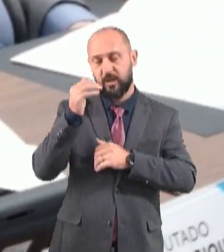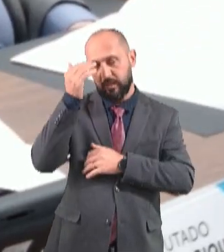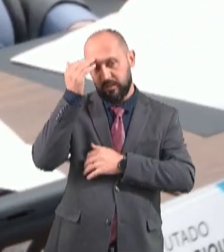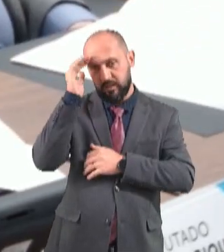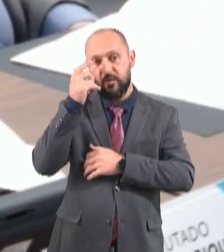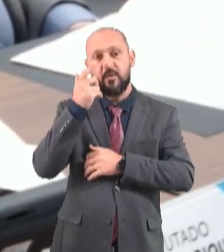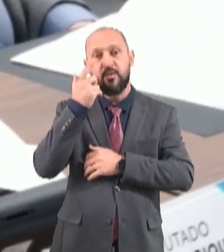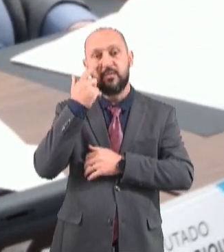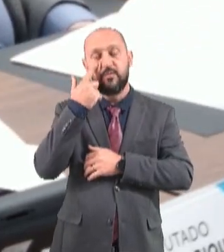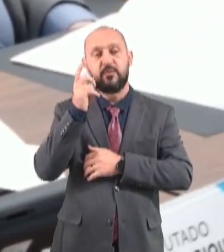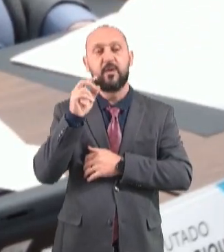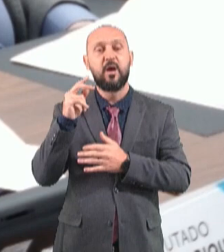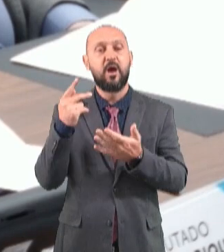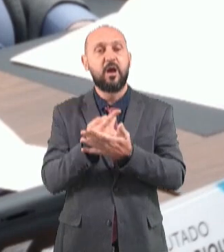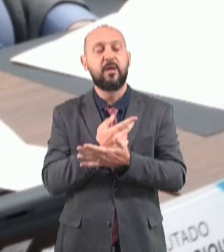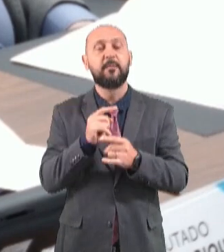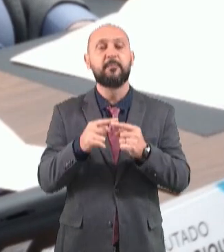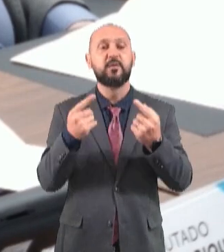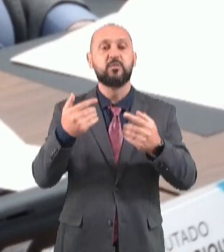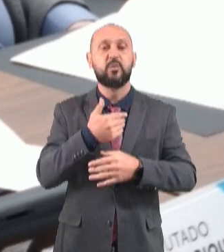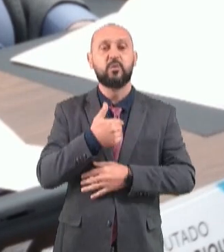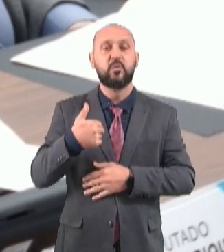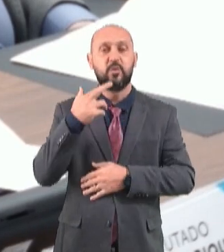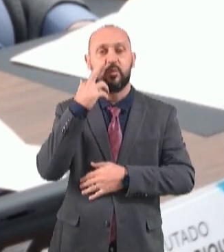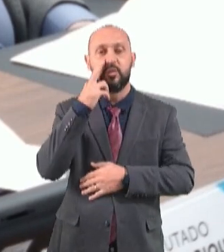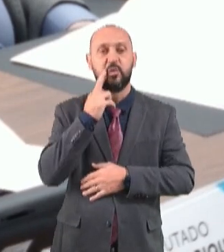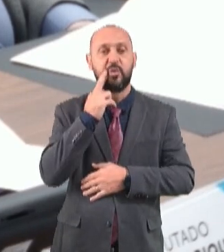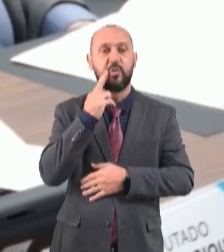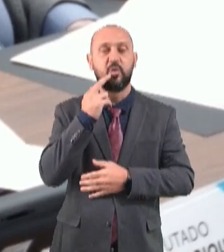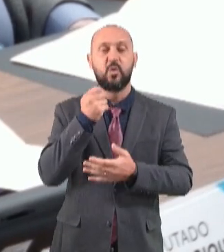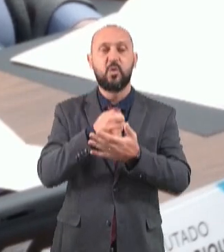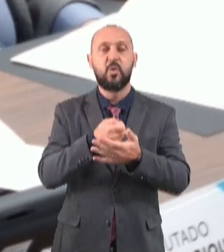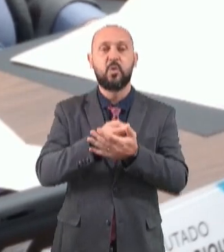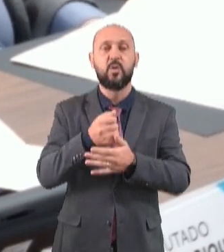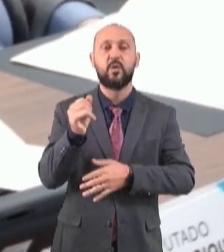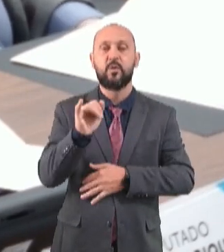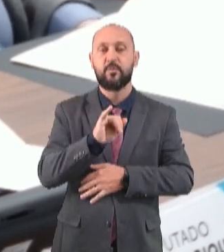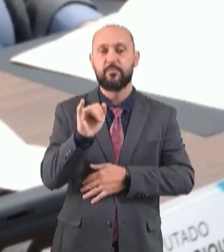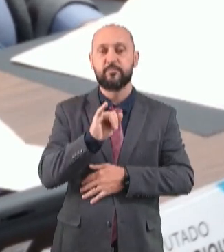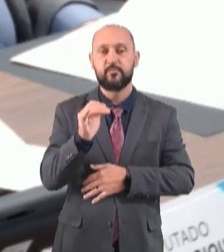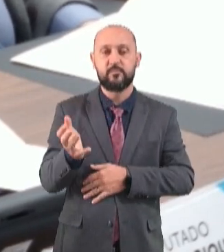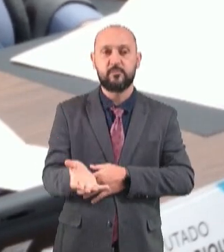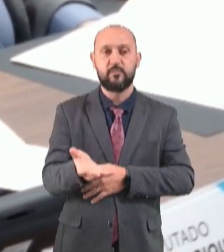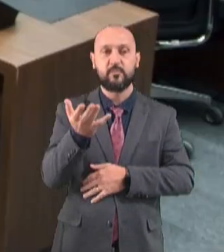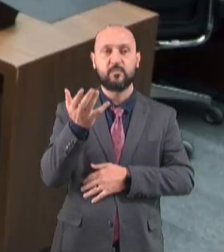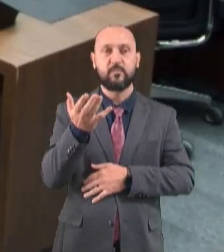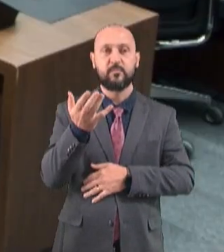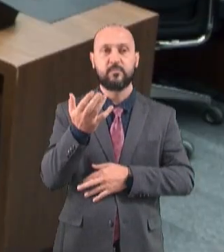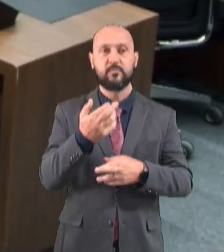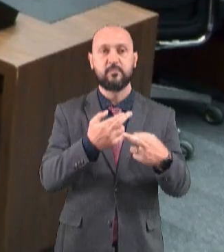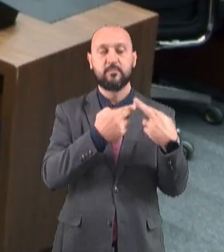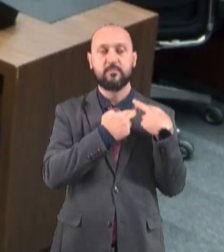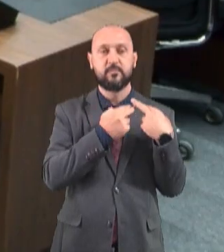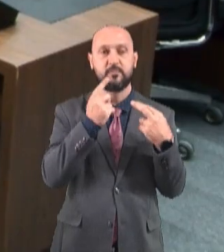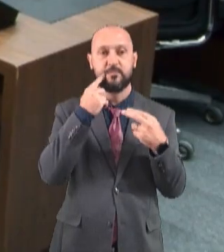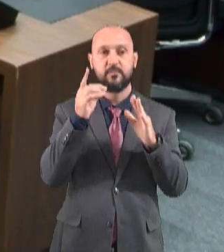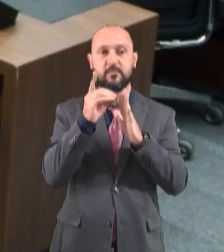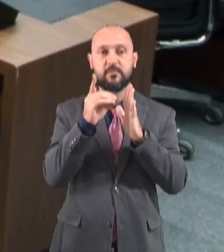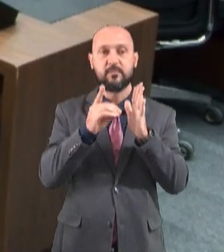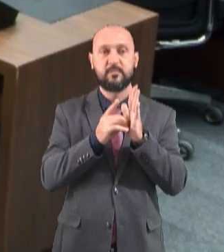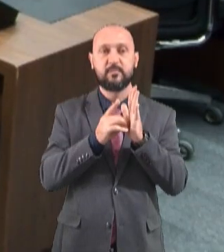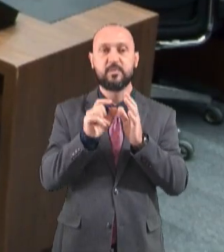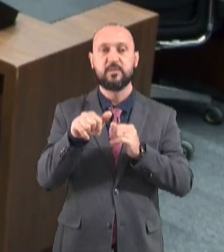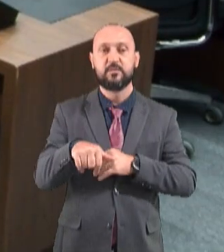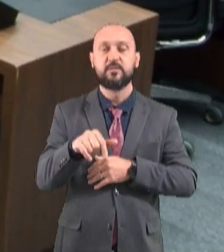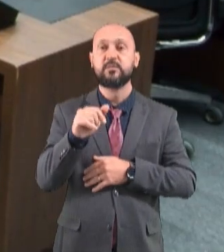entende, vê má fé. Agora, o governador Eduardo Riedel cobra um imposto absurdo, eleva a pauta fiscal por decreto, sem